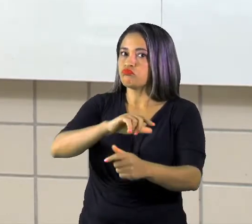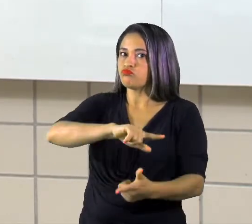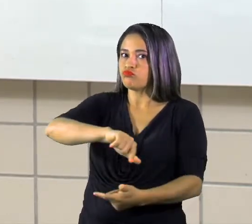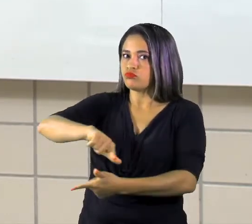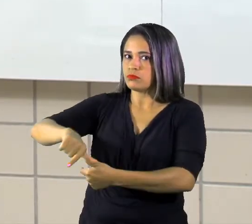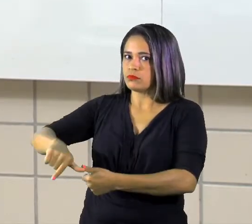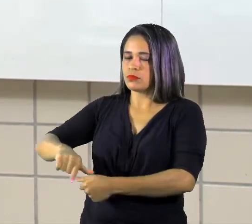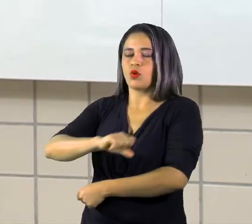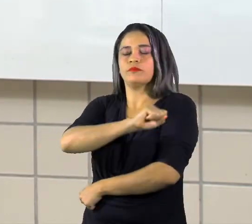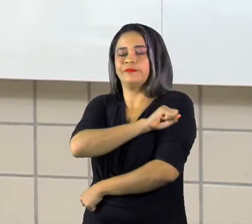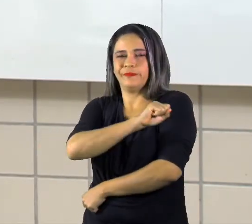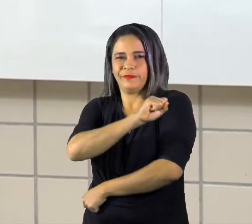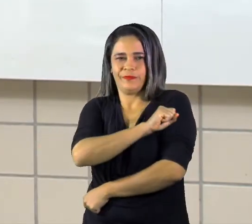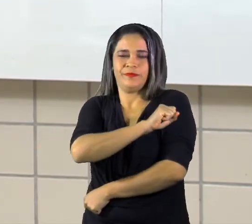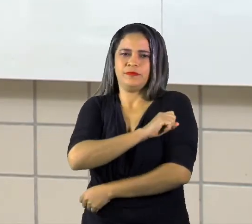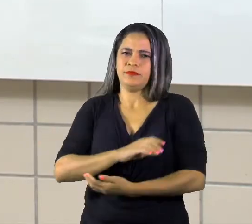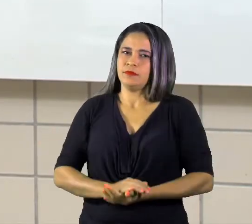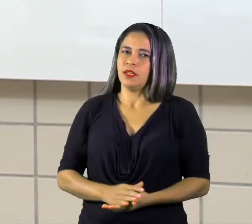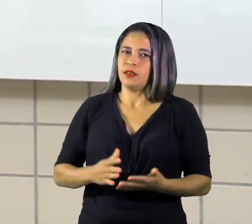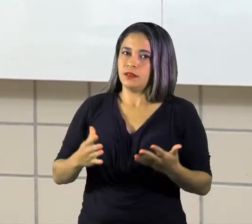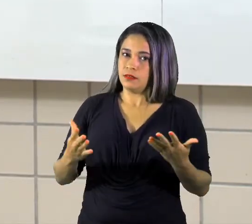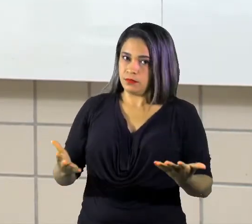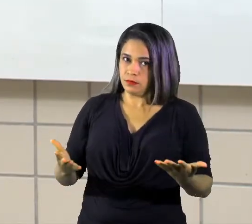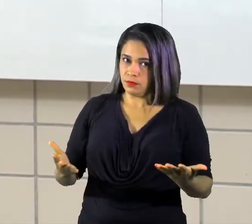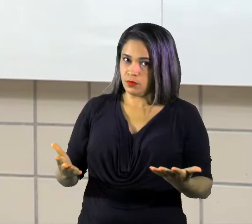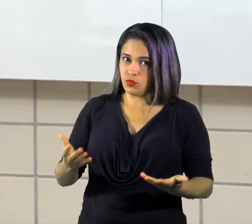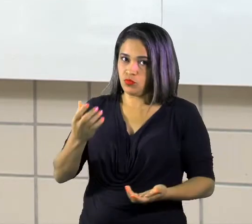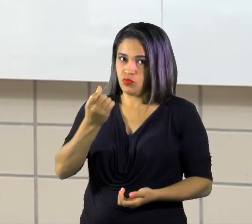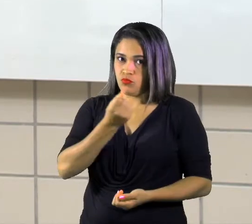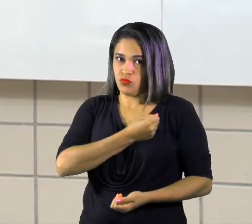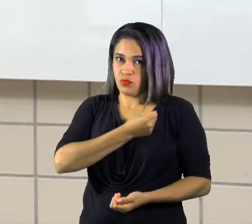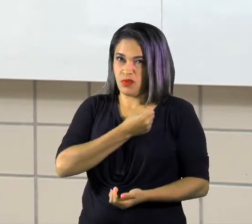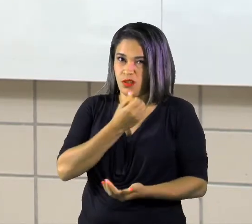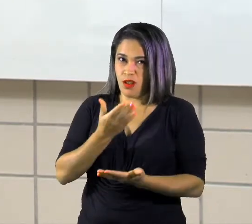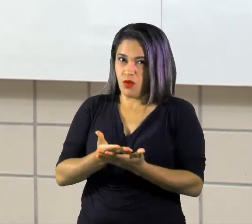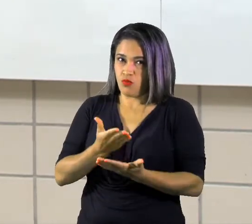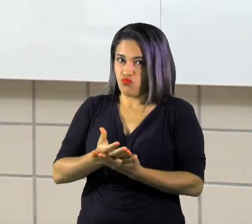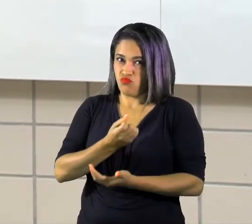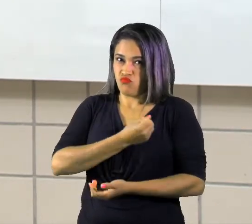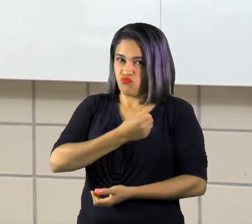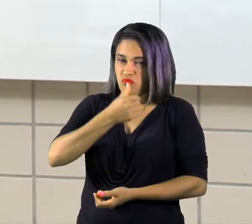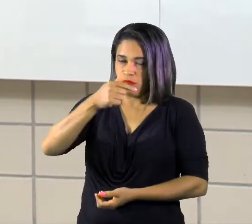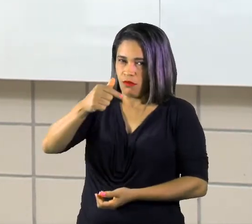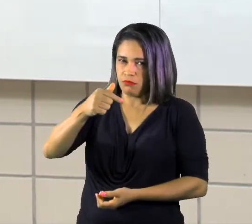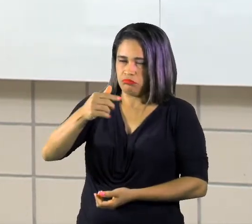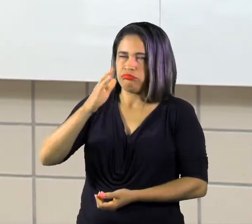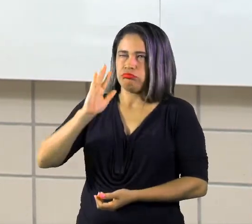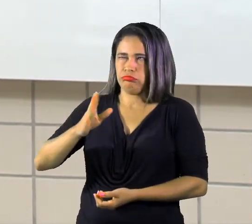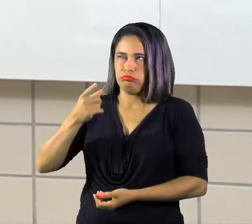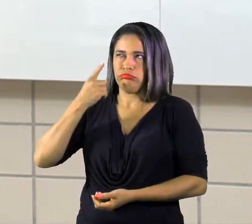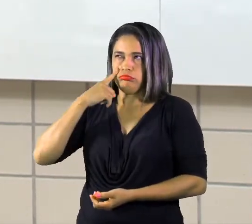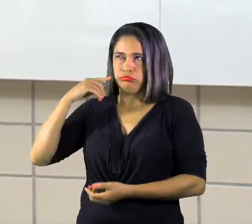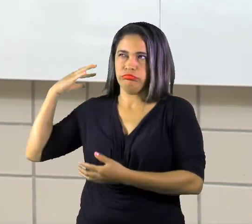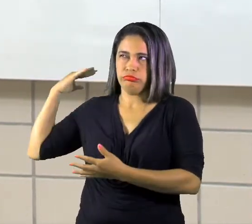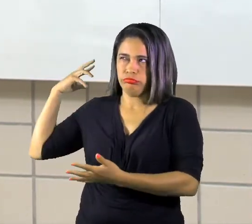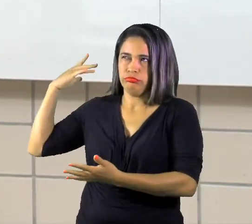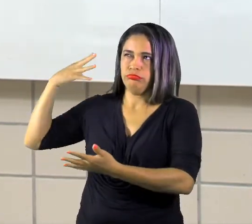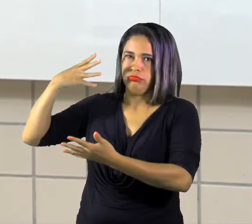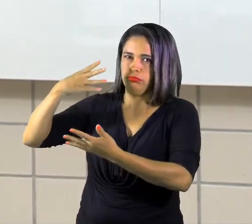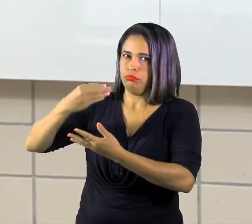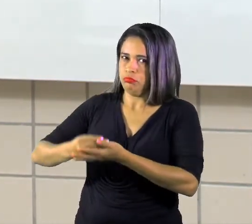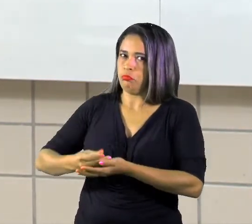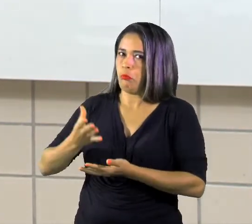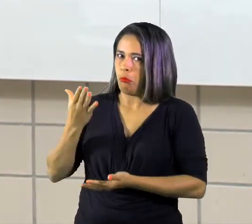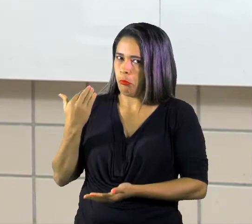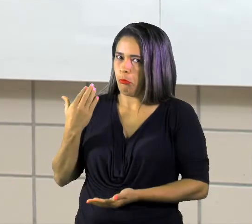ano. Olha, nós estamos indo para a nossa aula de número 7, ou seja, a gente já viu muita coisa nas nossas aulas anteriores.